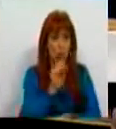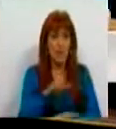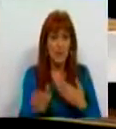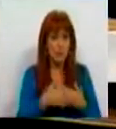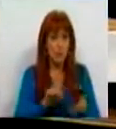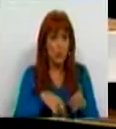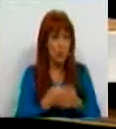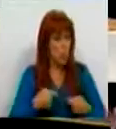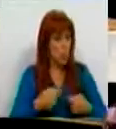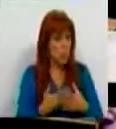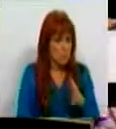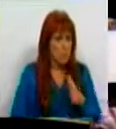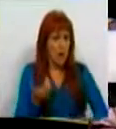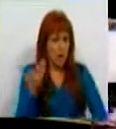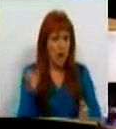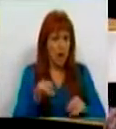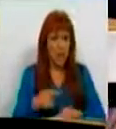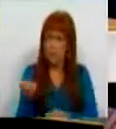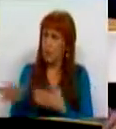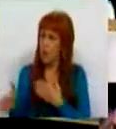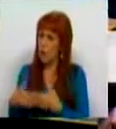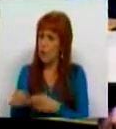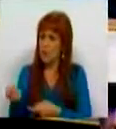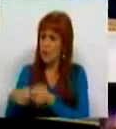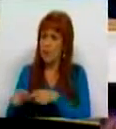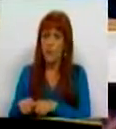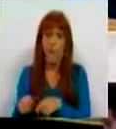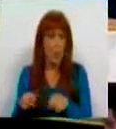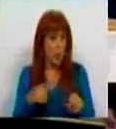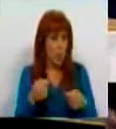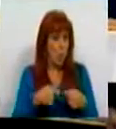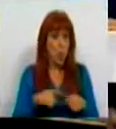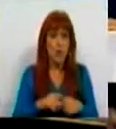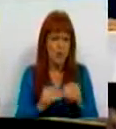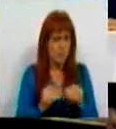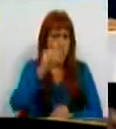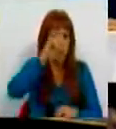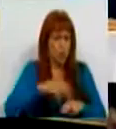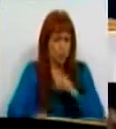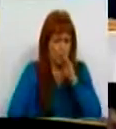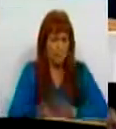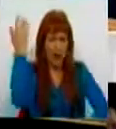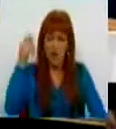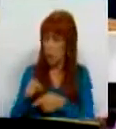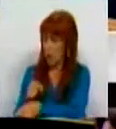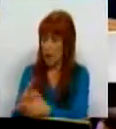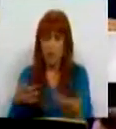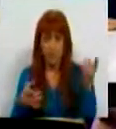liquidação do banco tem um custo muito superior à resolução com venda, um custo para o dobro, superior ao dobro da resolução com